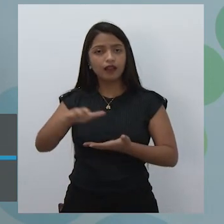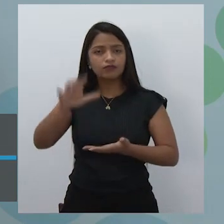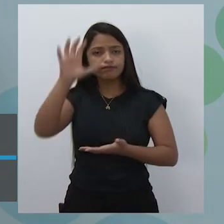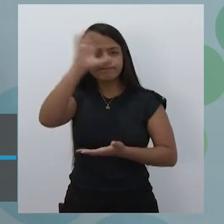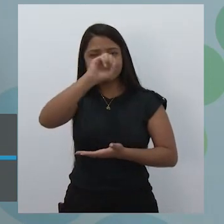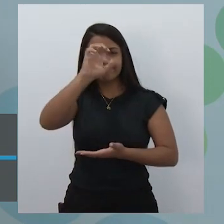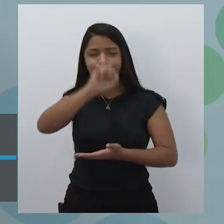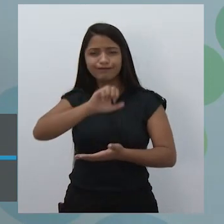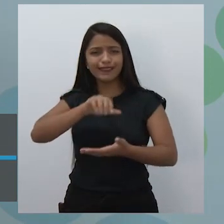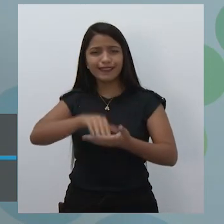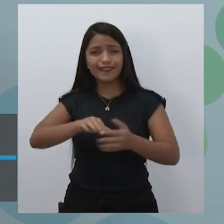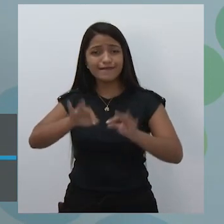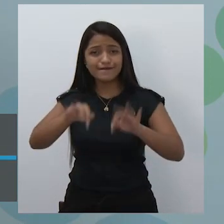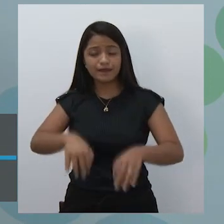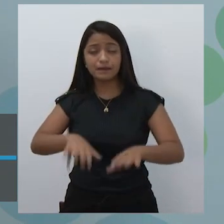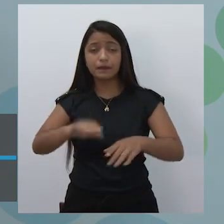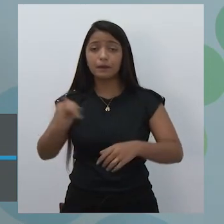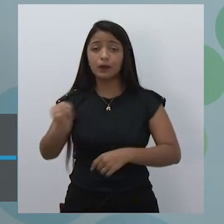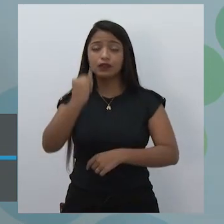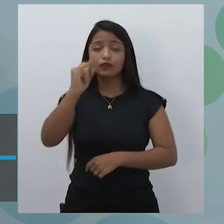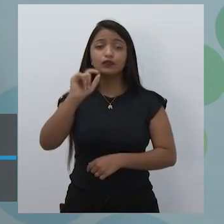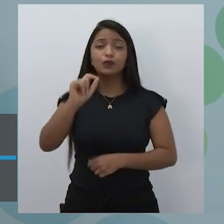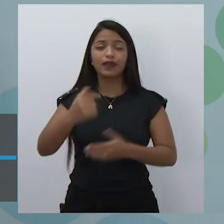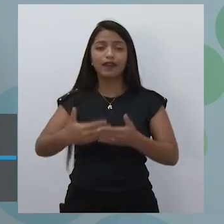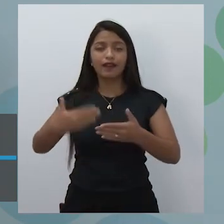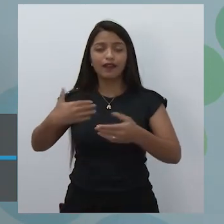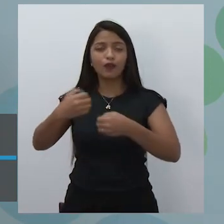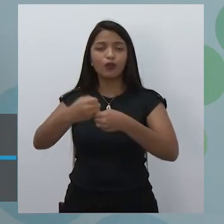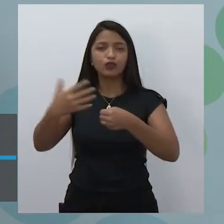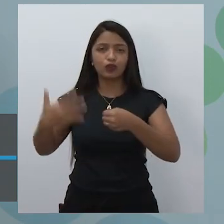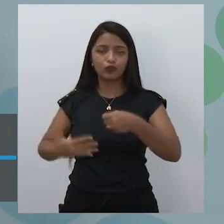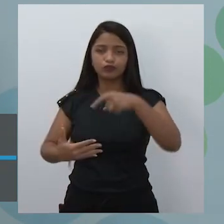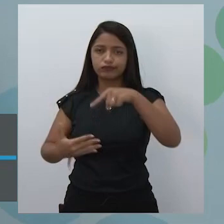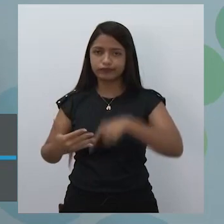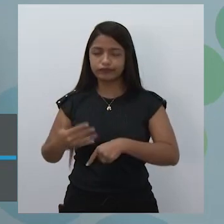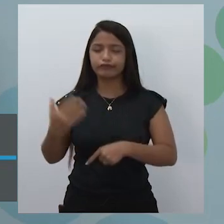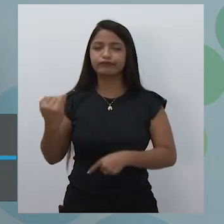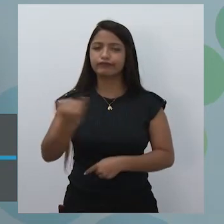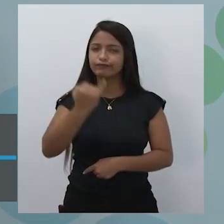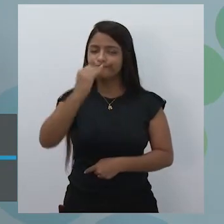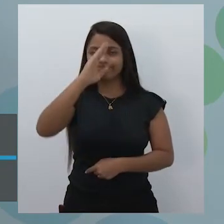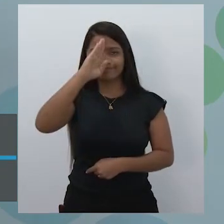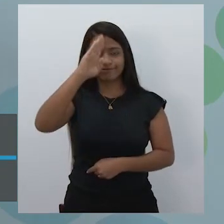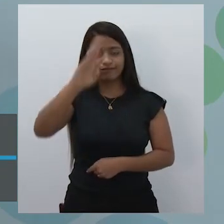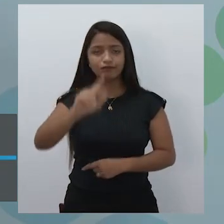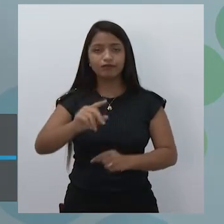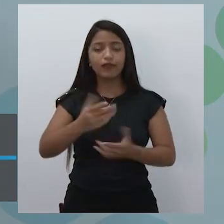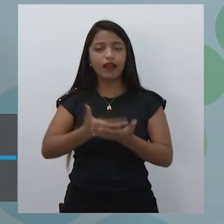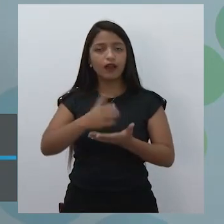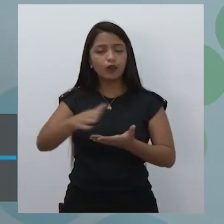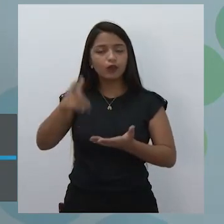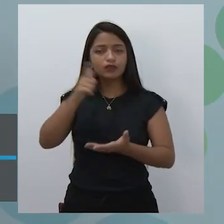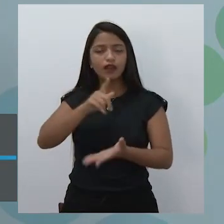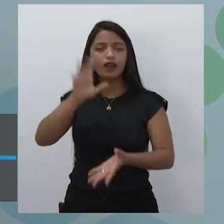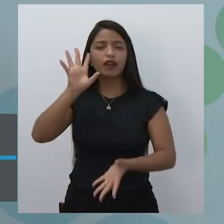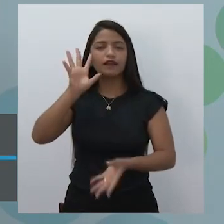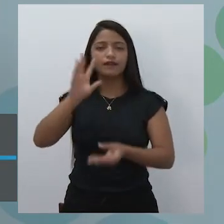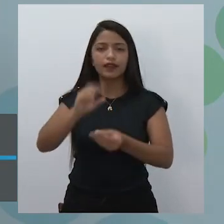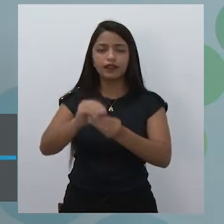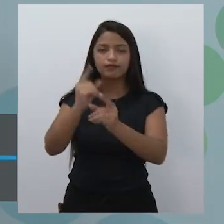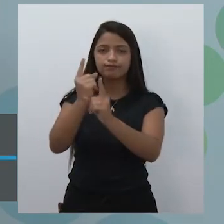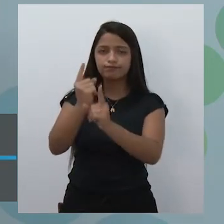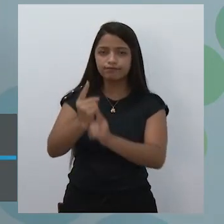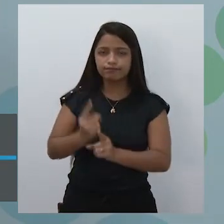desenvolver habilidade. Nós sabemos que o importante é que ele seja capaz de identificar, inferir, estabelecer conexões